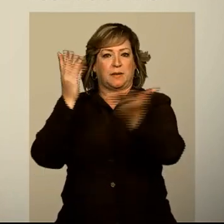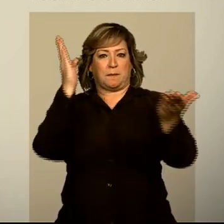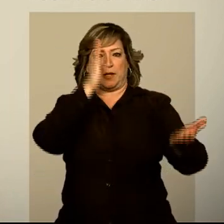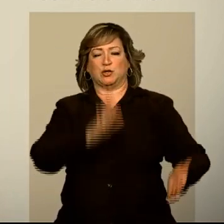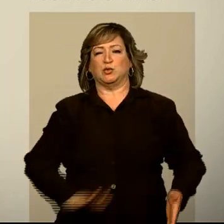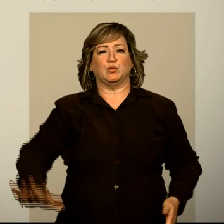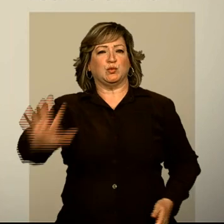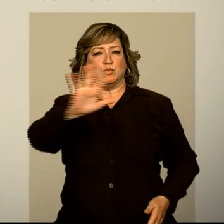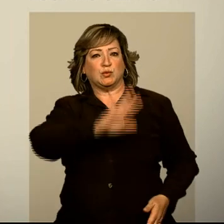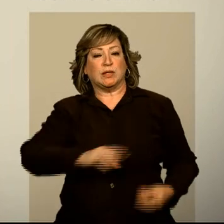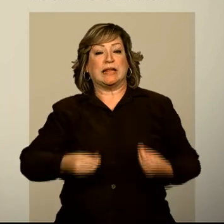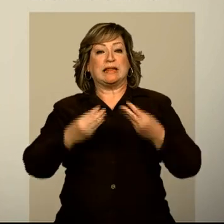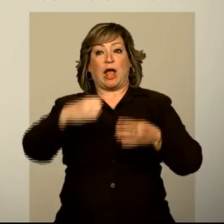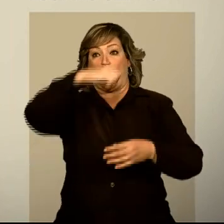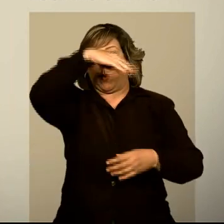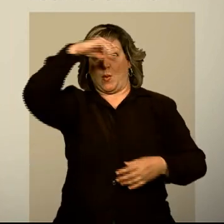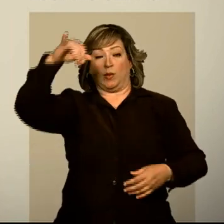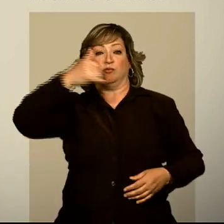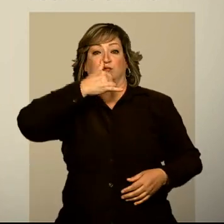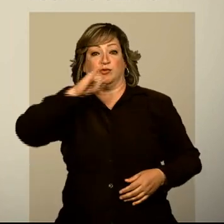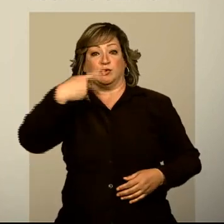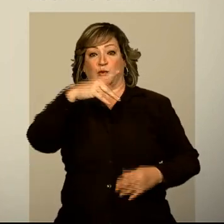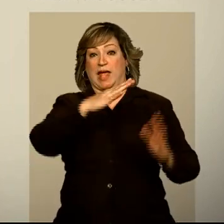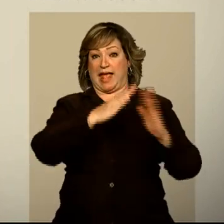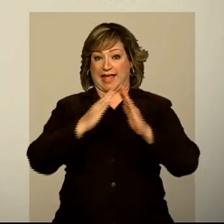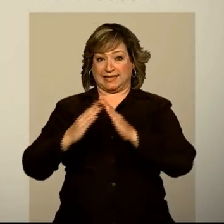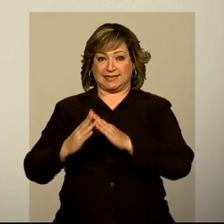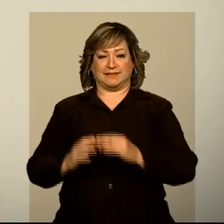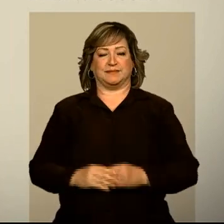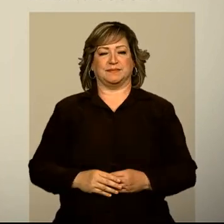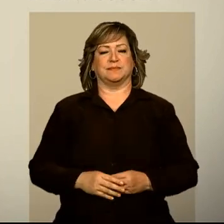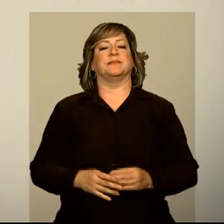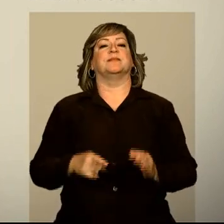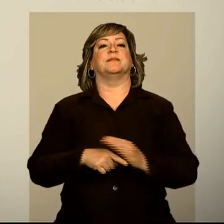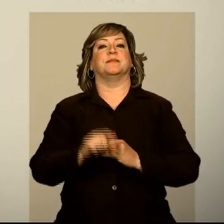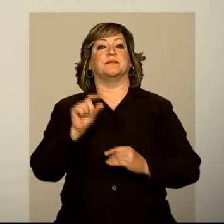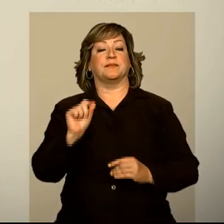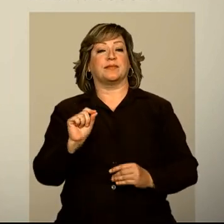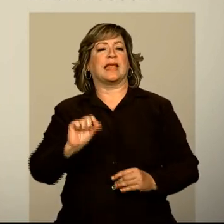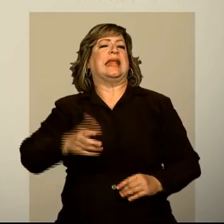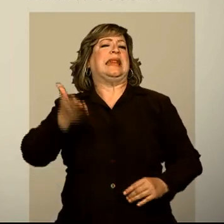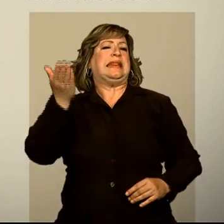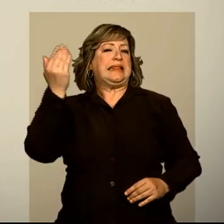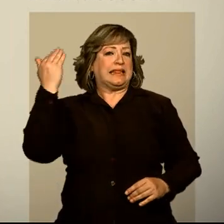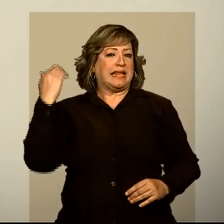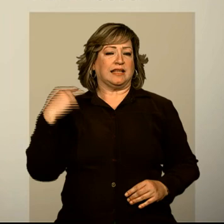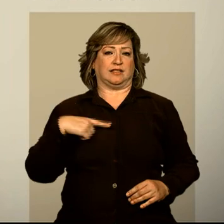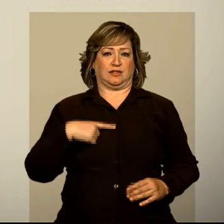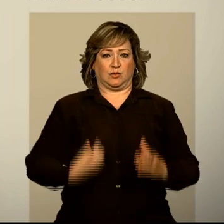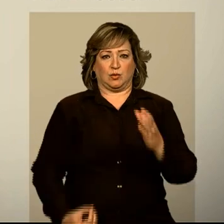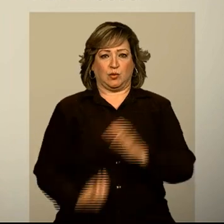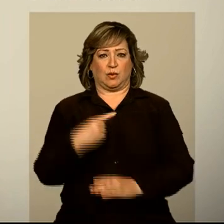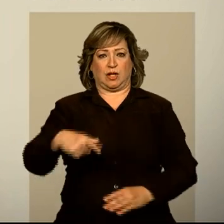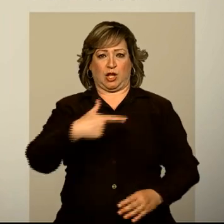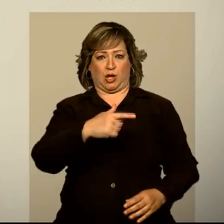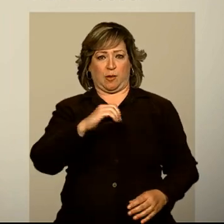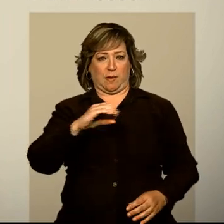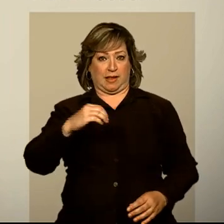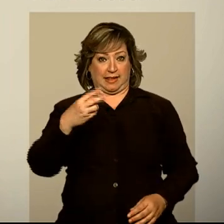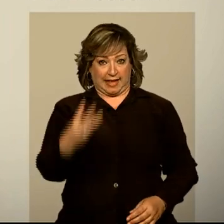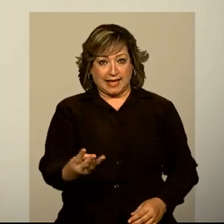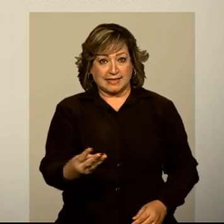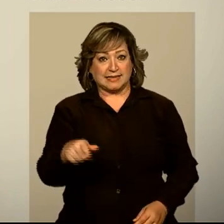em todo o Brasil ao levar energia elétrica para suas casas olha Luciano desde que eu uso para todos foi lançado em